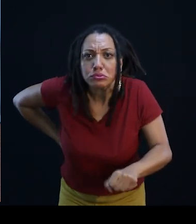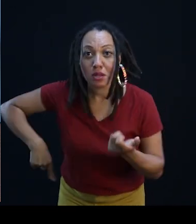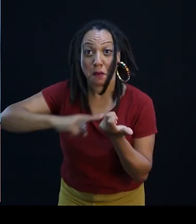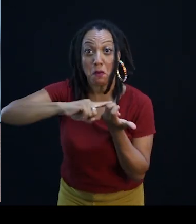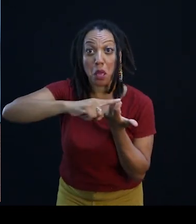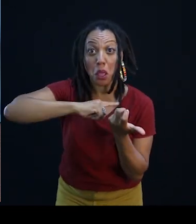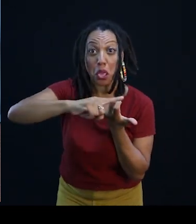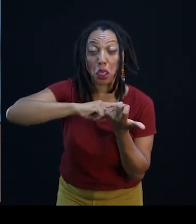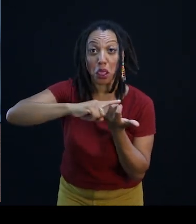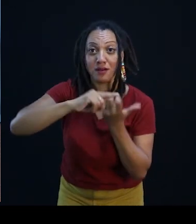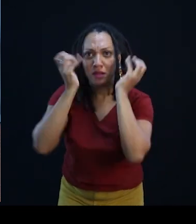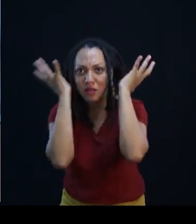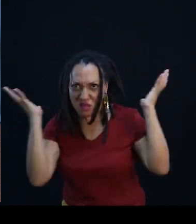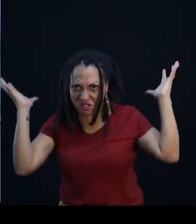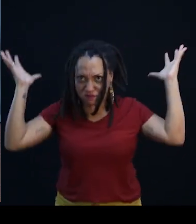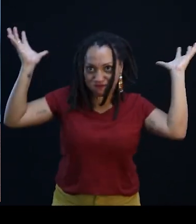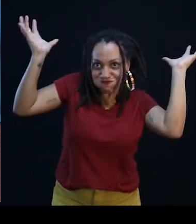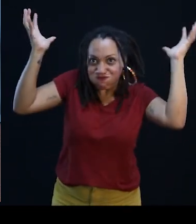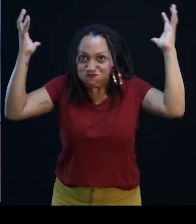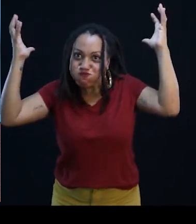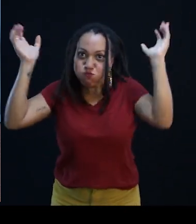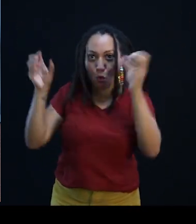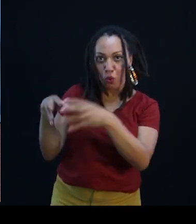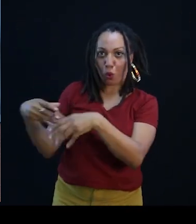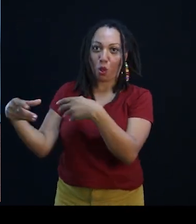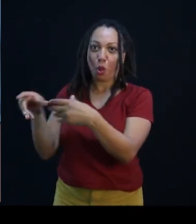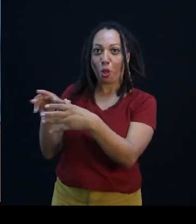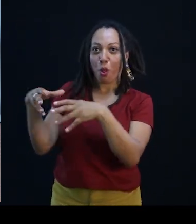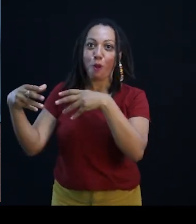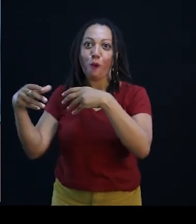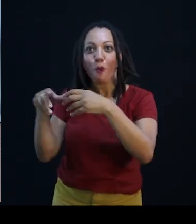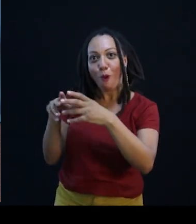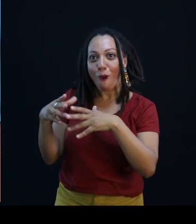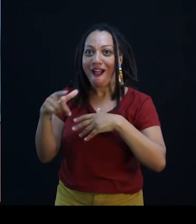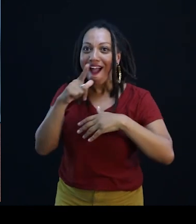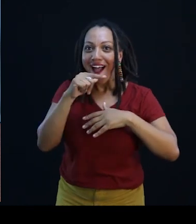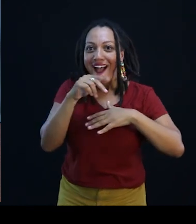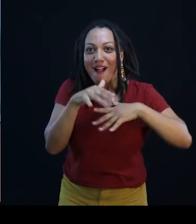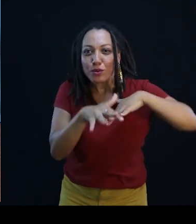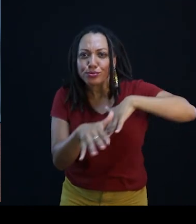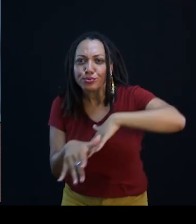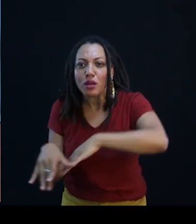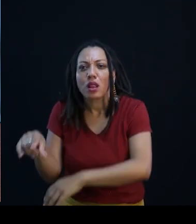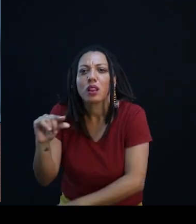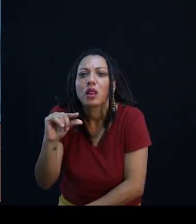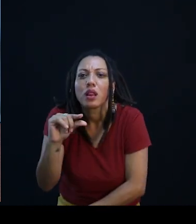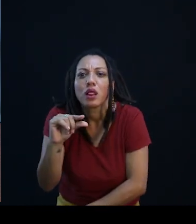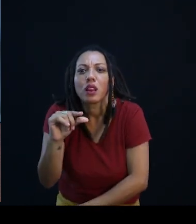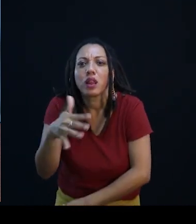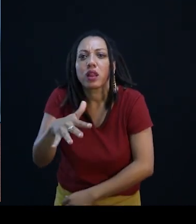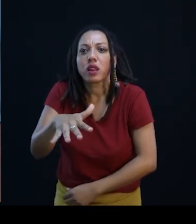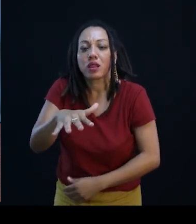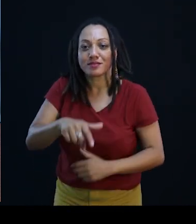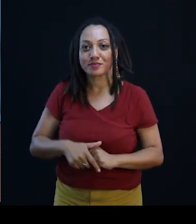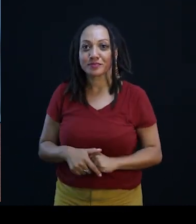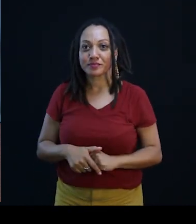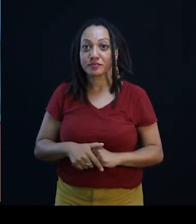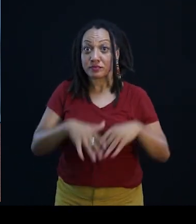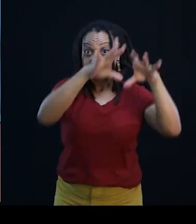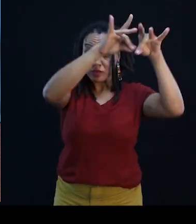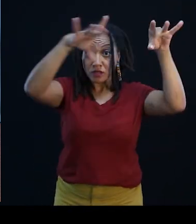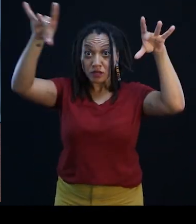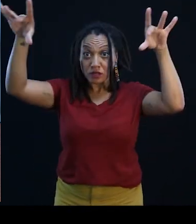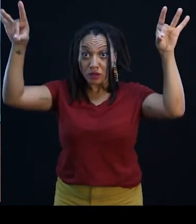assim, a trouxa desse tamanho e a água pequenininha. Depois de